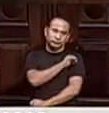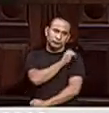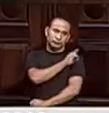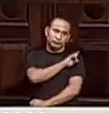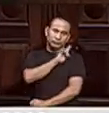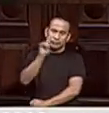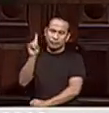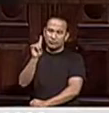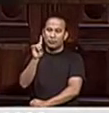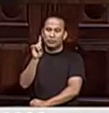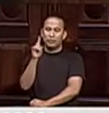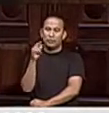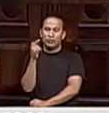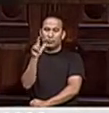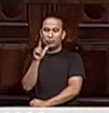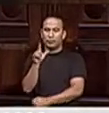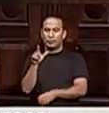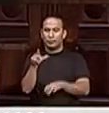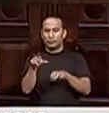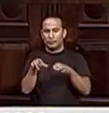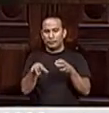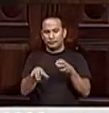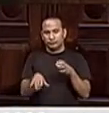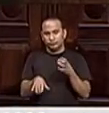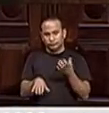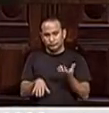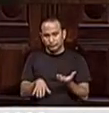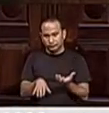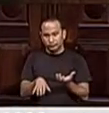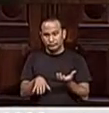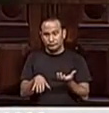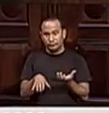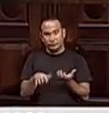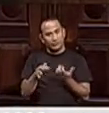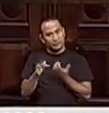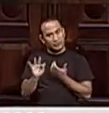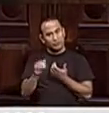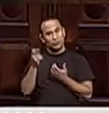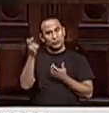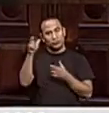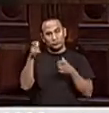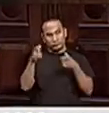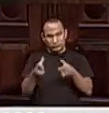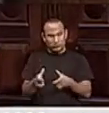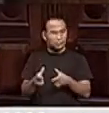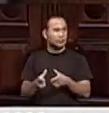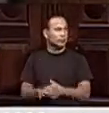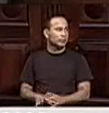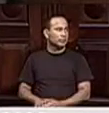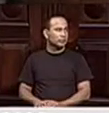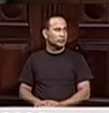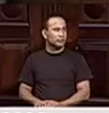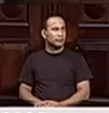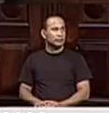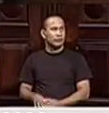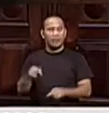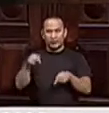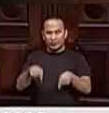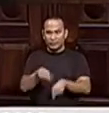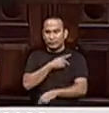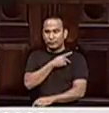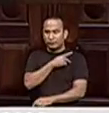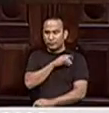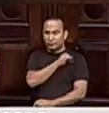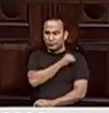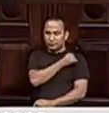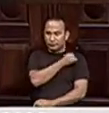foi agudizado nem no Congresso Nacional, diante do Supremo Tribunal Federal, e nem em outras unidades da Federação. Paulo Ramos, aqui no Rio de